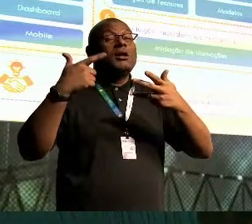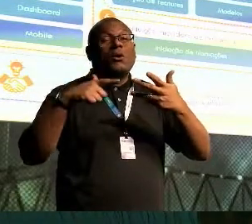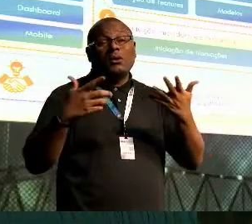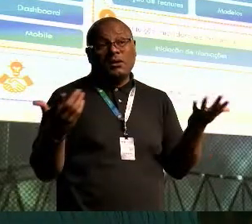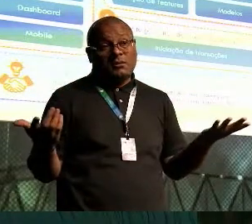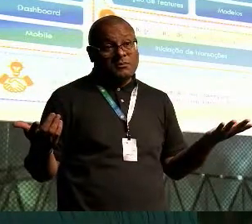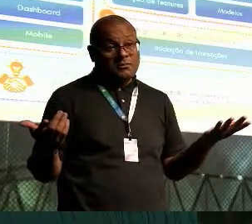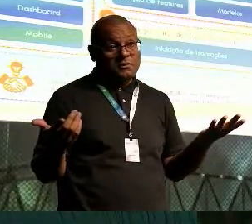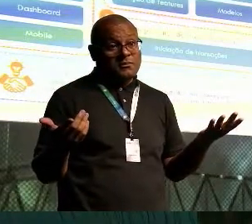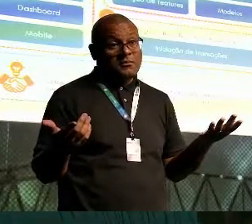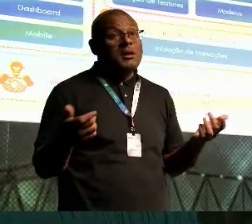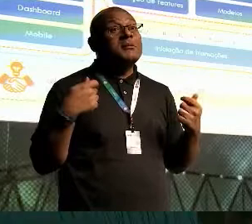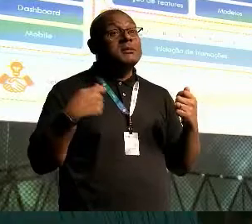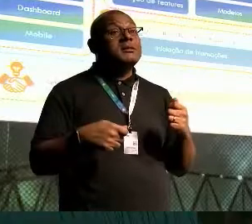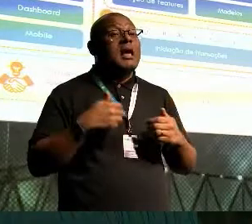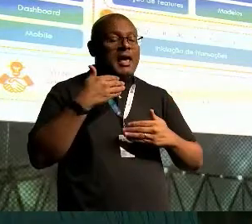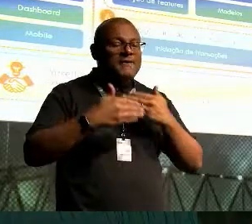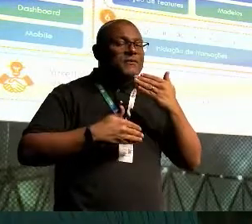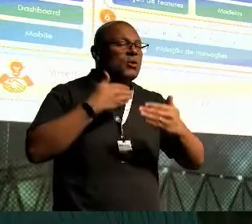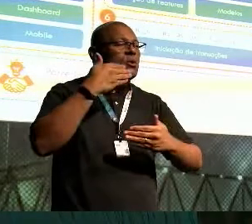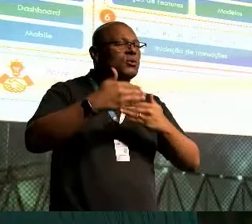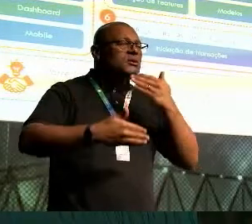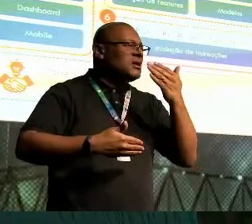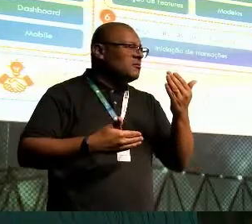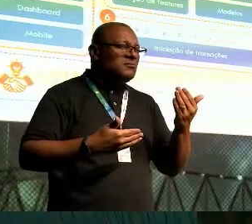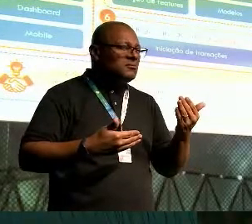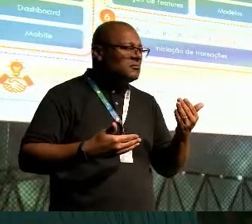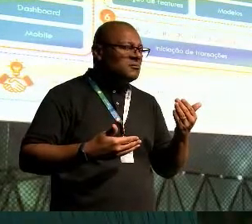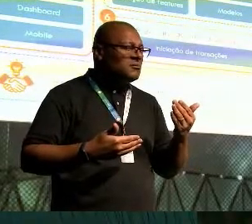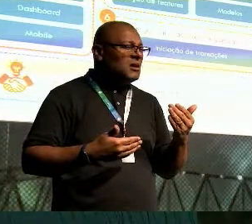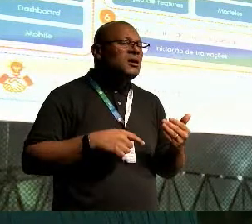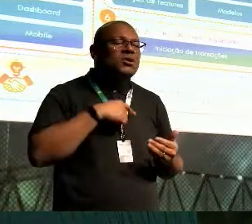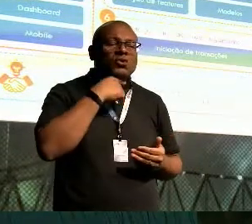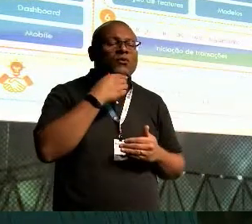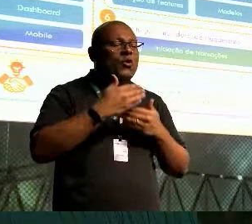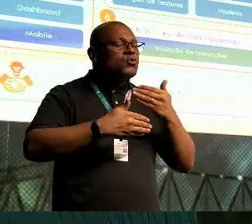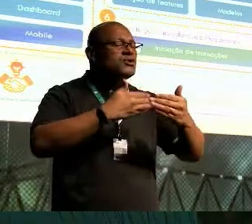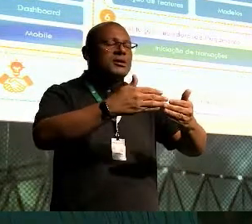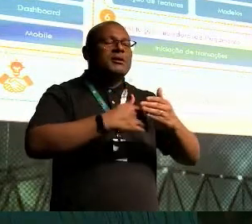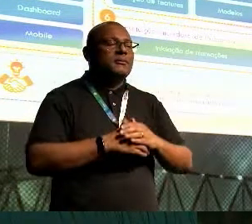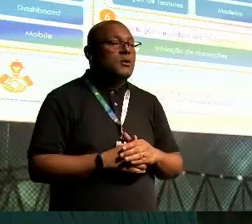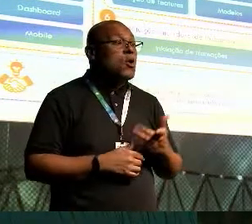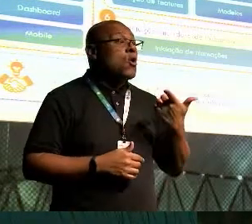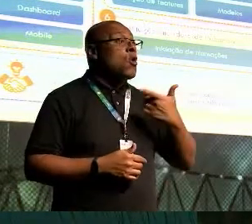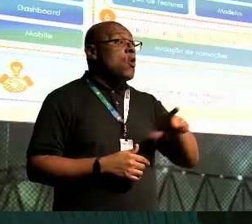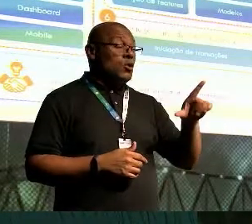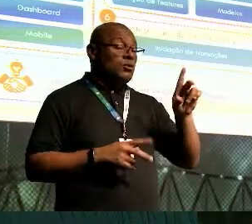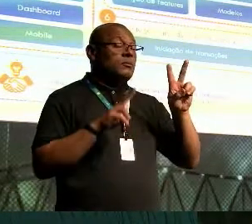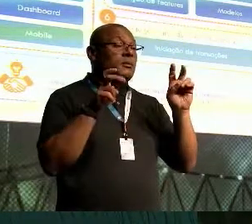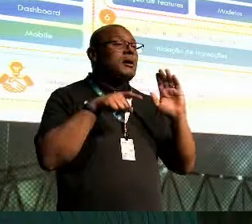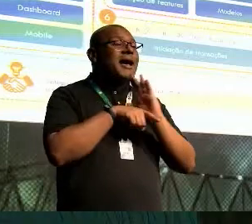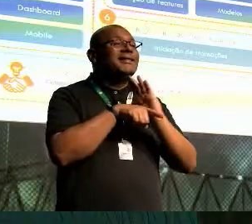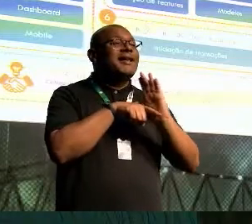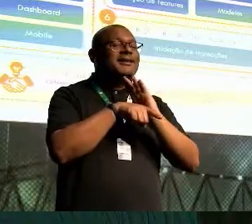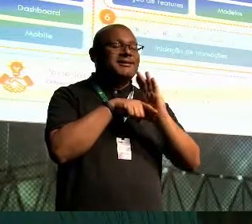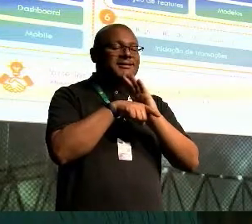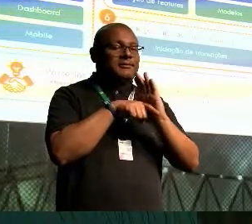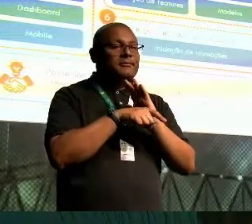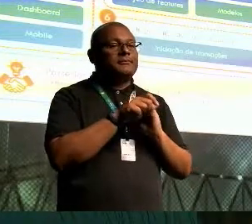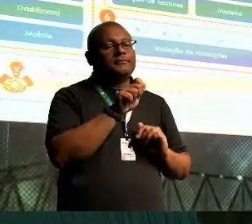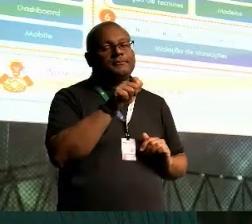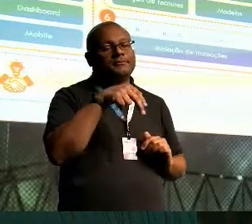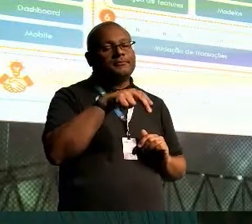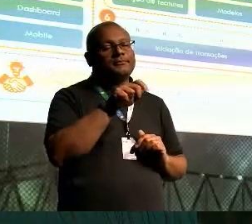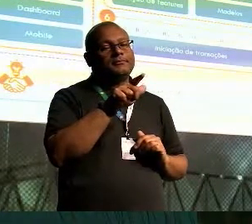Isso tem que estar em constante evolução. Se eu não evoluir do passo 1, eu não vou para frente. Depois, tem a parte de Analytics.